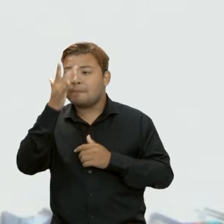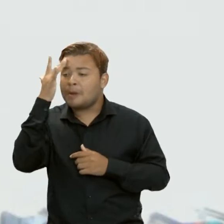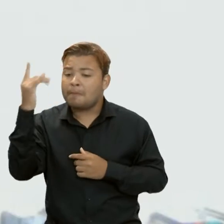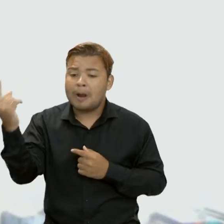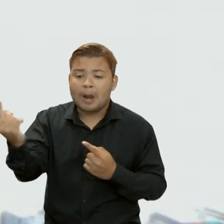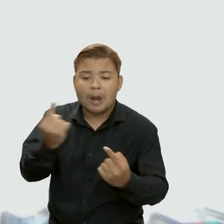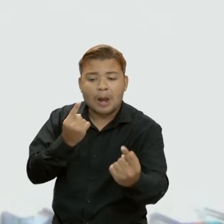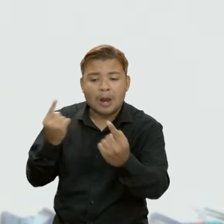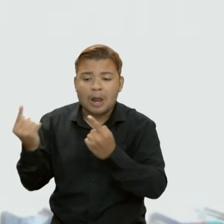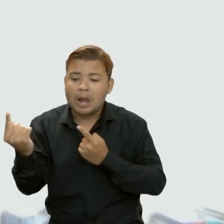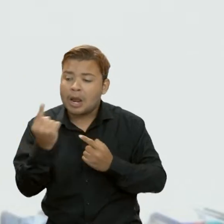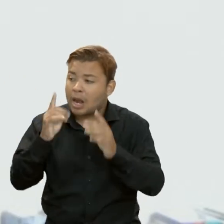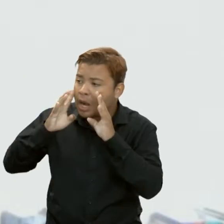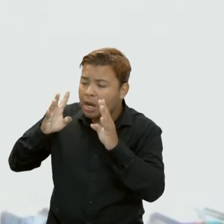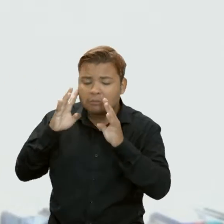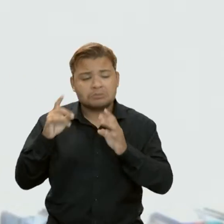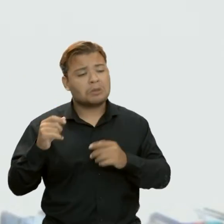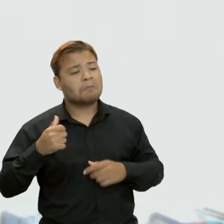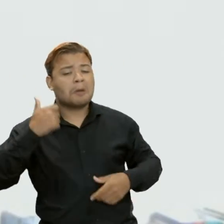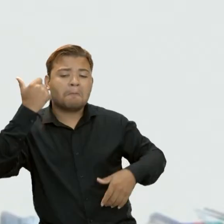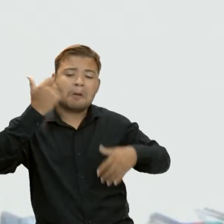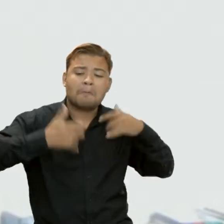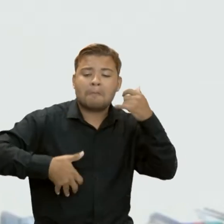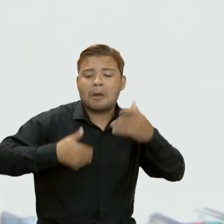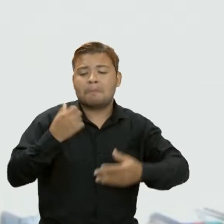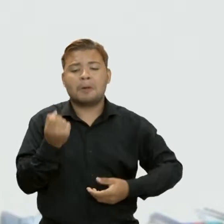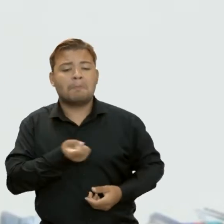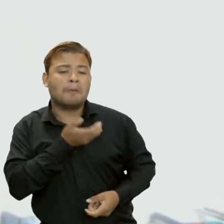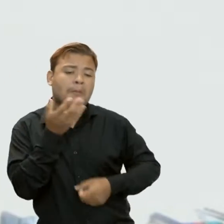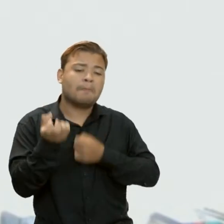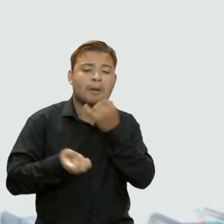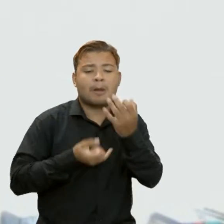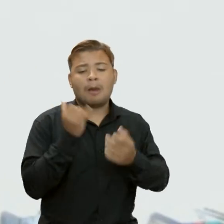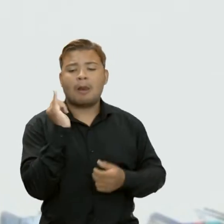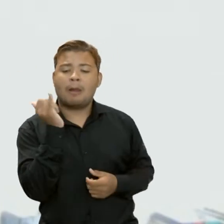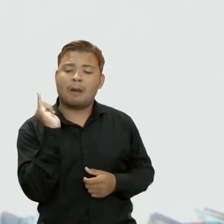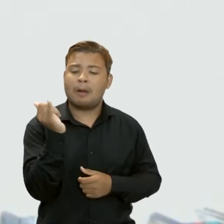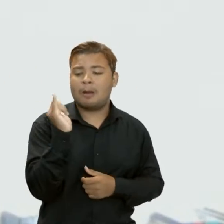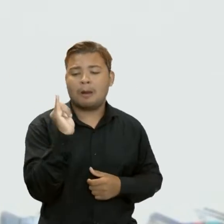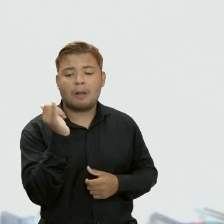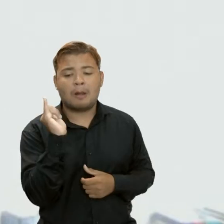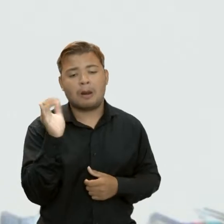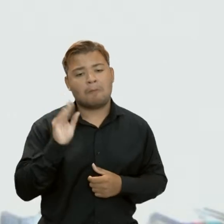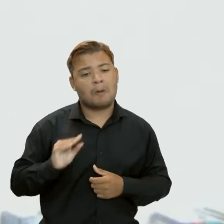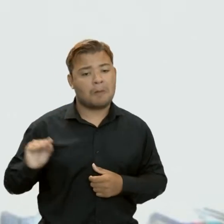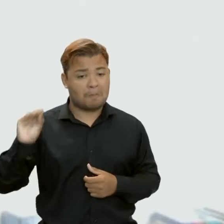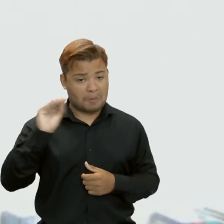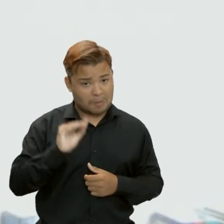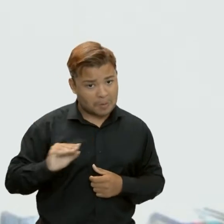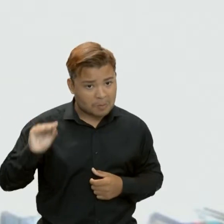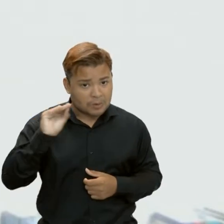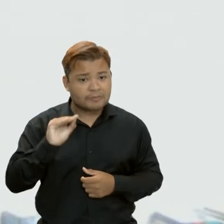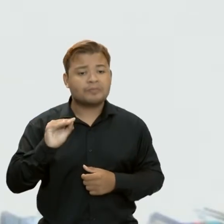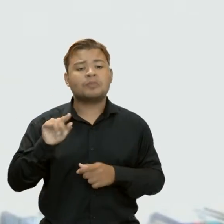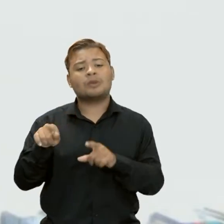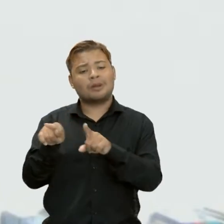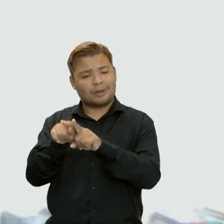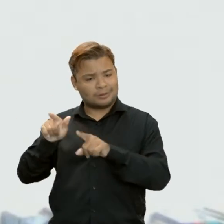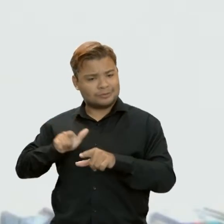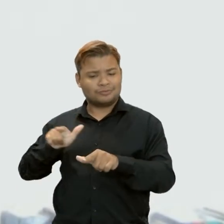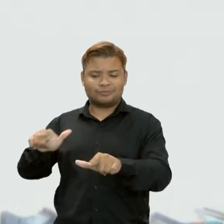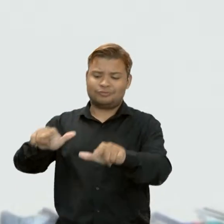que iam ouvi-la, ela declamava os poemas, ela recebeu o título